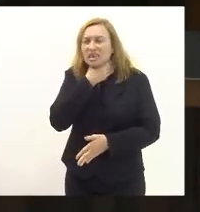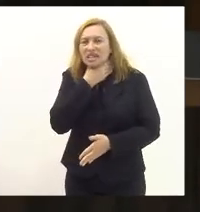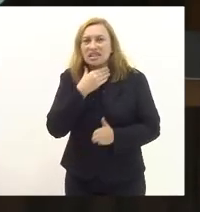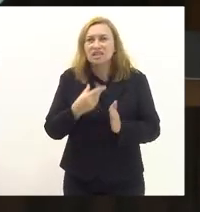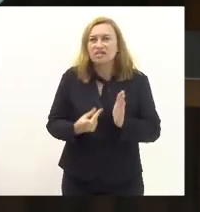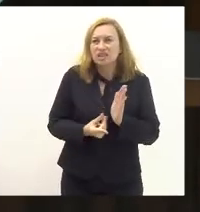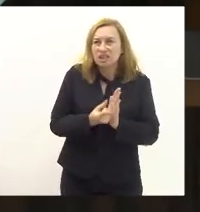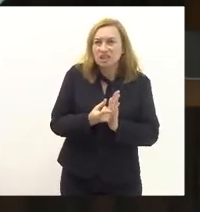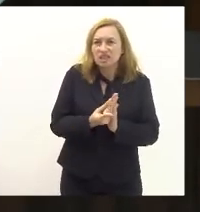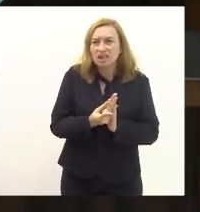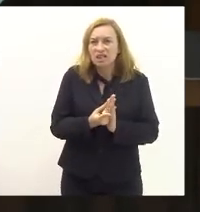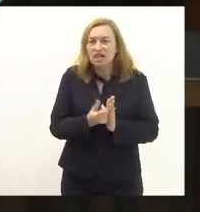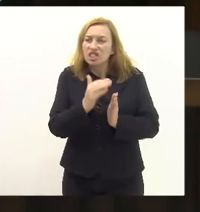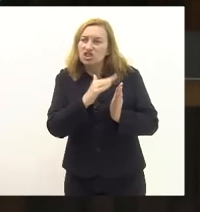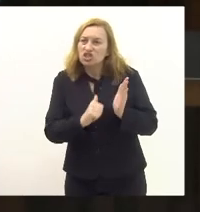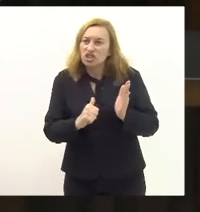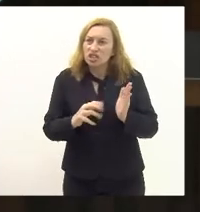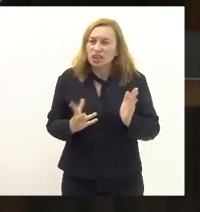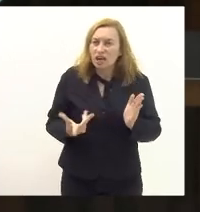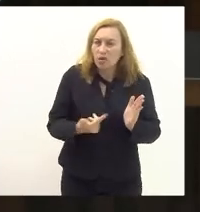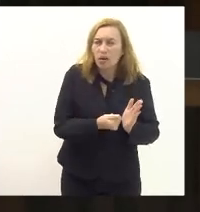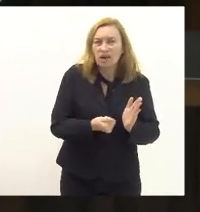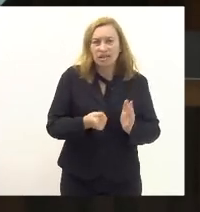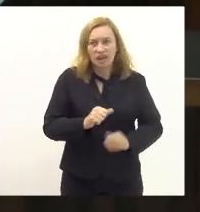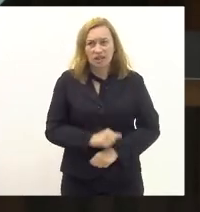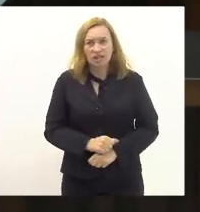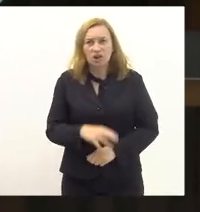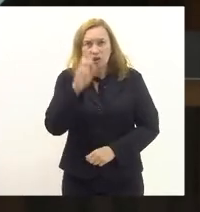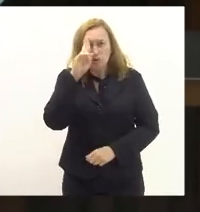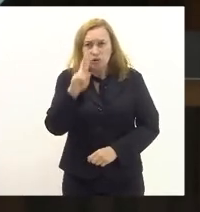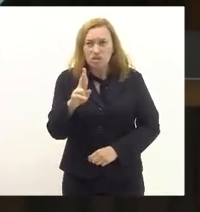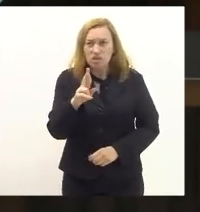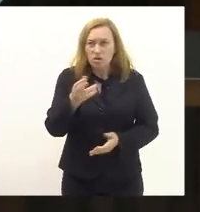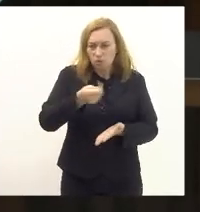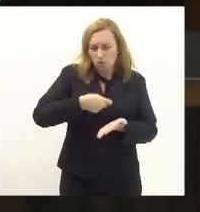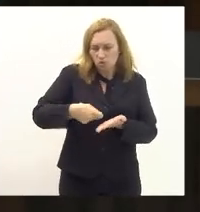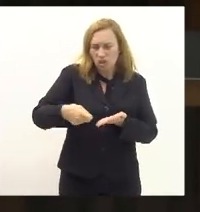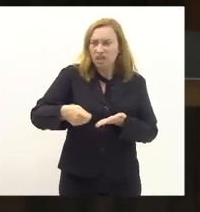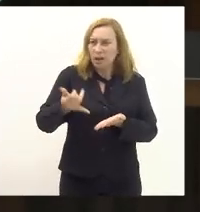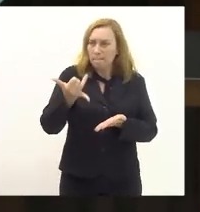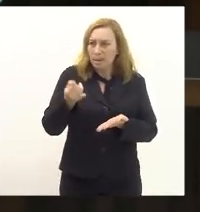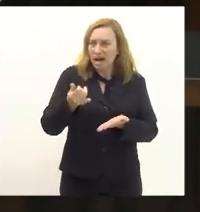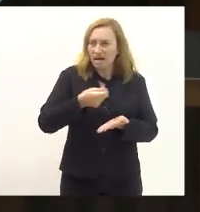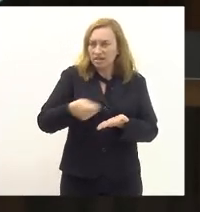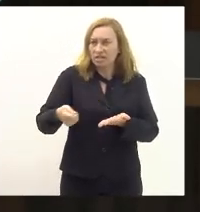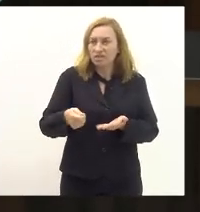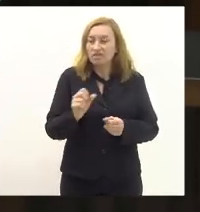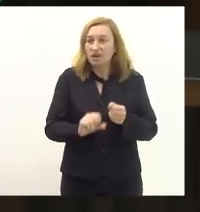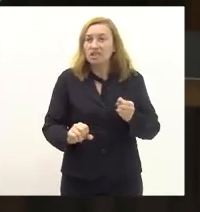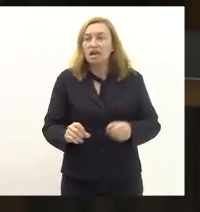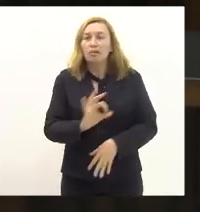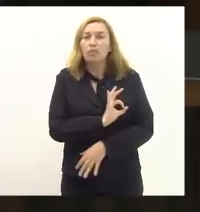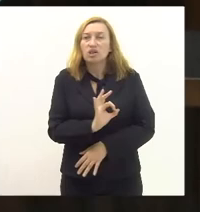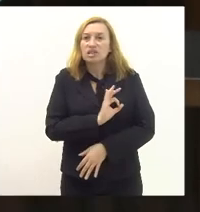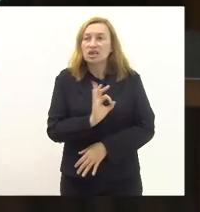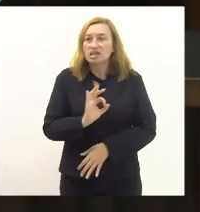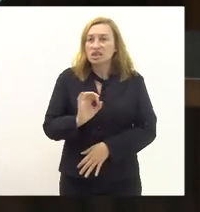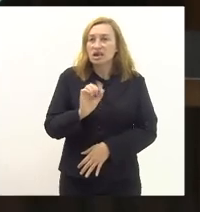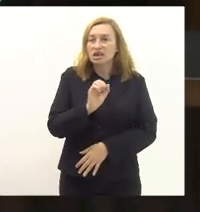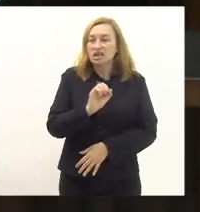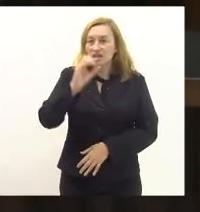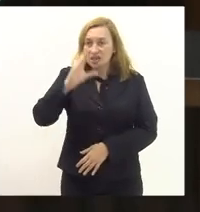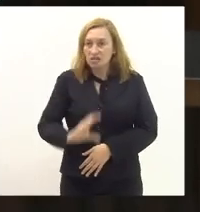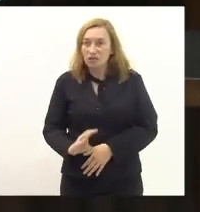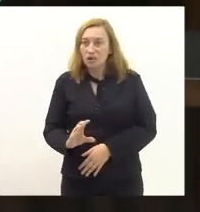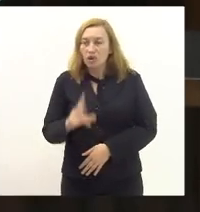financeiras, tiraram a paridade e a integralidade. E o senhor, numa canetada só, fez isso. E com a Polícia Civil, o senhor botou a